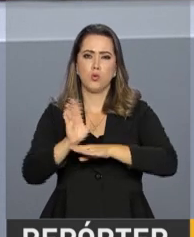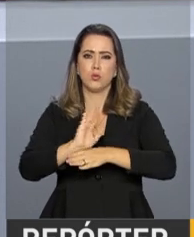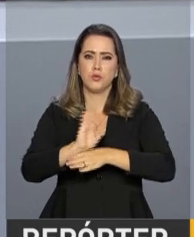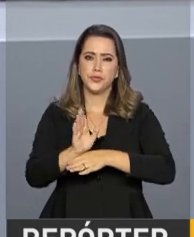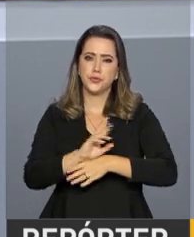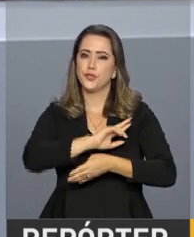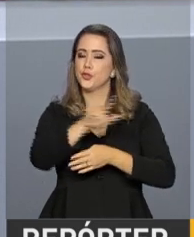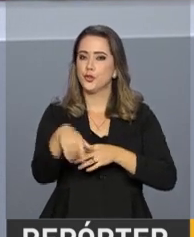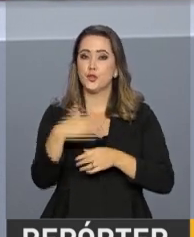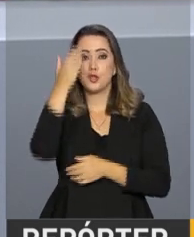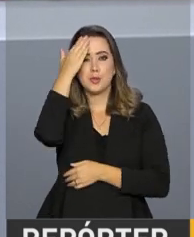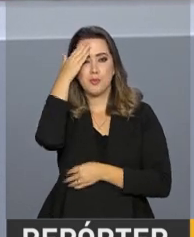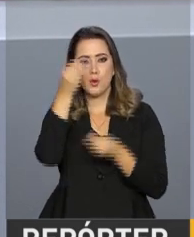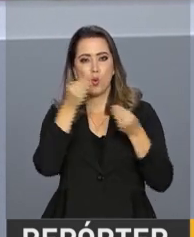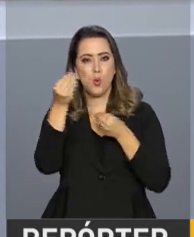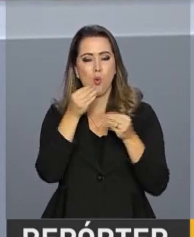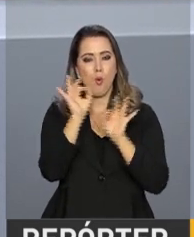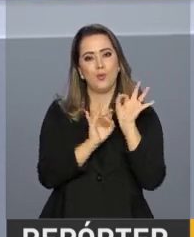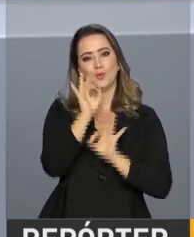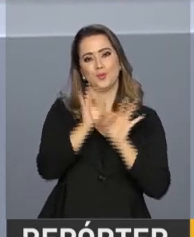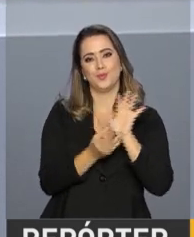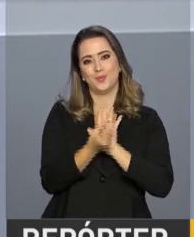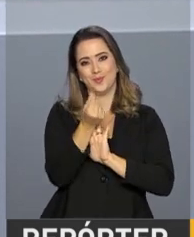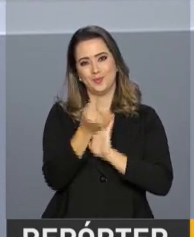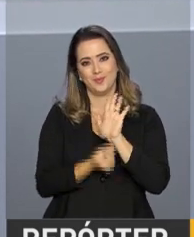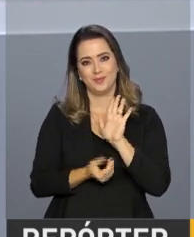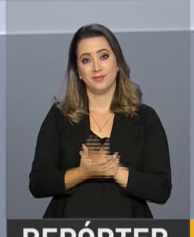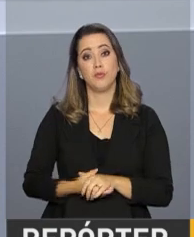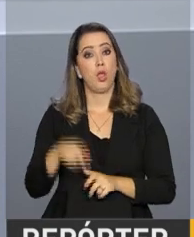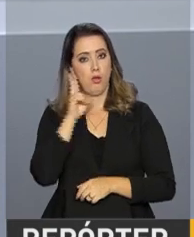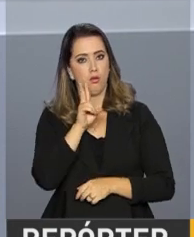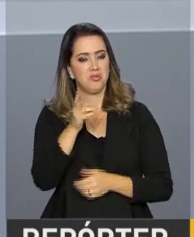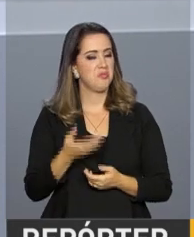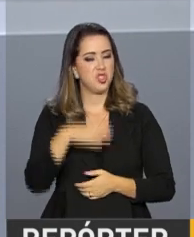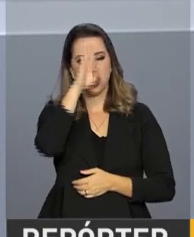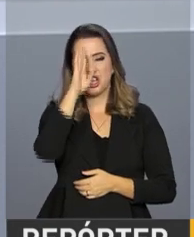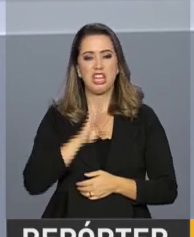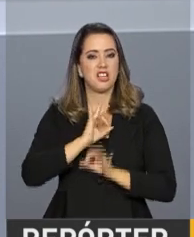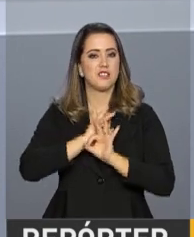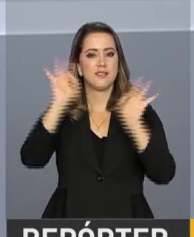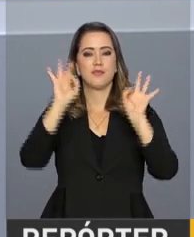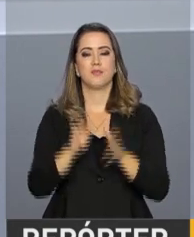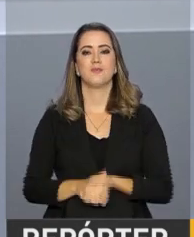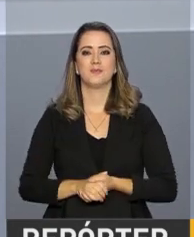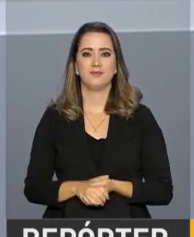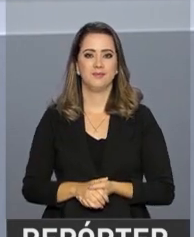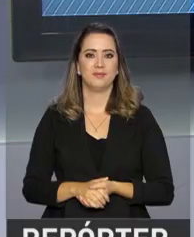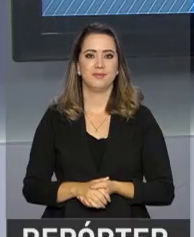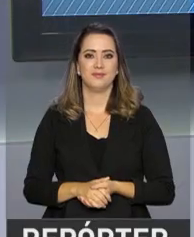e muito material para ajudar a conseguir esse tão esperado equilíbrio das contas e você não gasta nada para aprender é tudo de